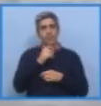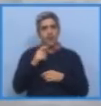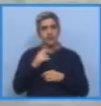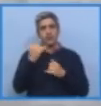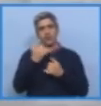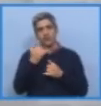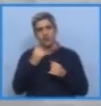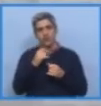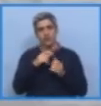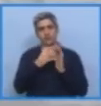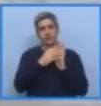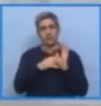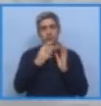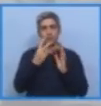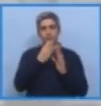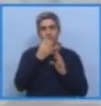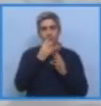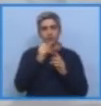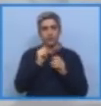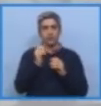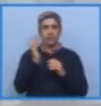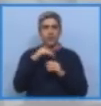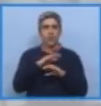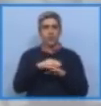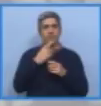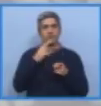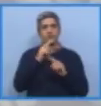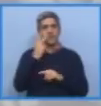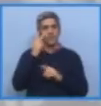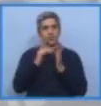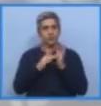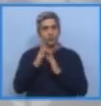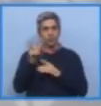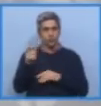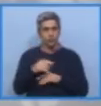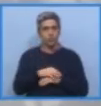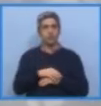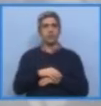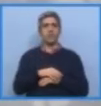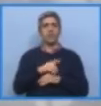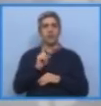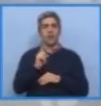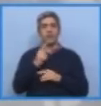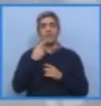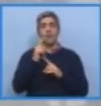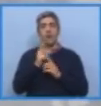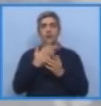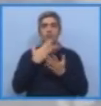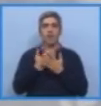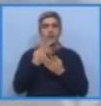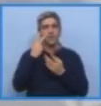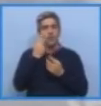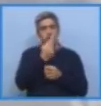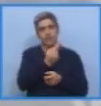alegria são dois frutos, por excelência, da ressurreição de Jesus. E por isso também é o efeito da ressurreição que pode ter na